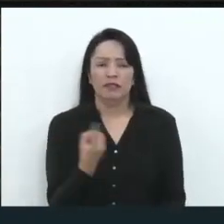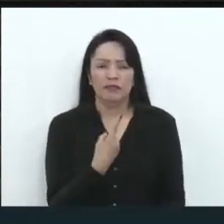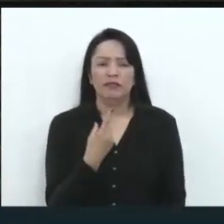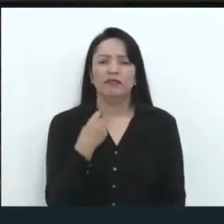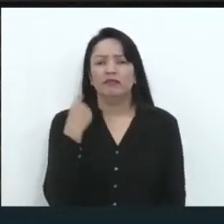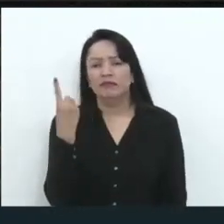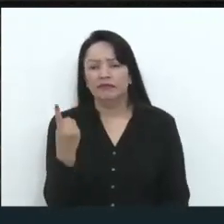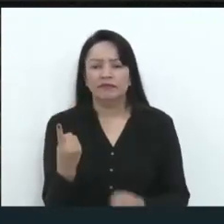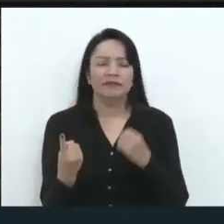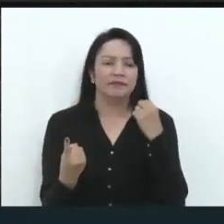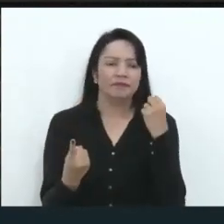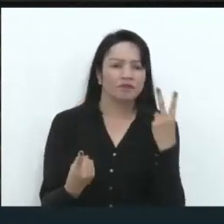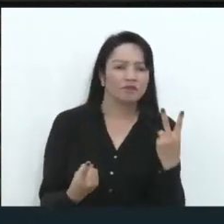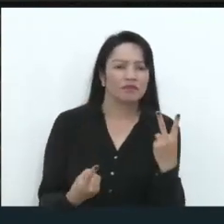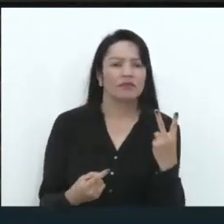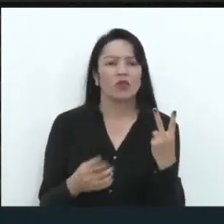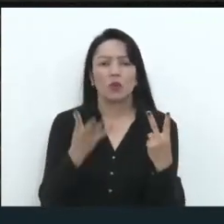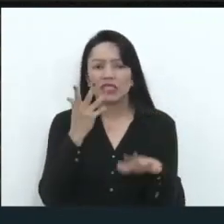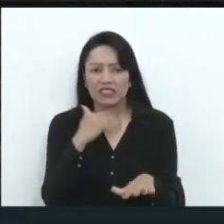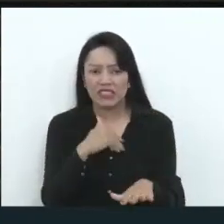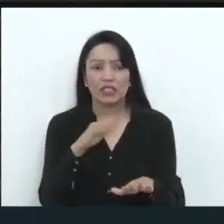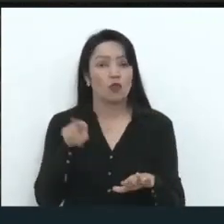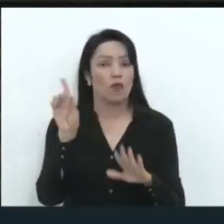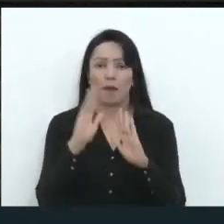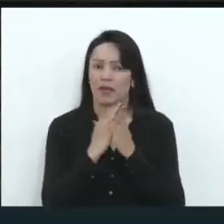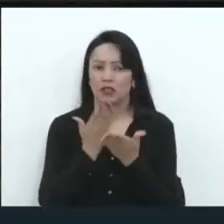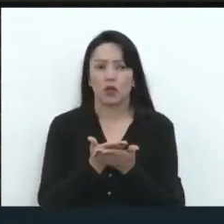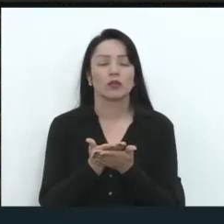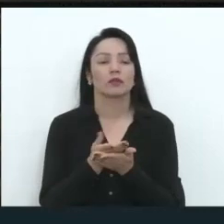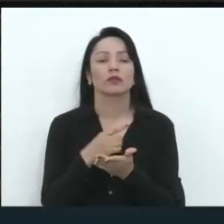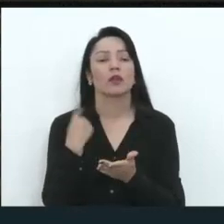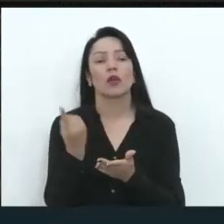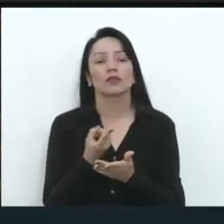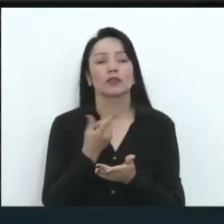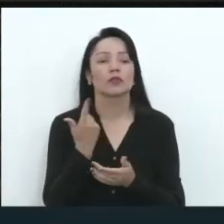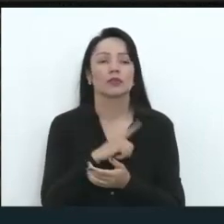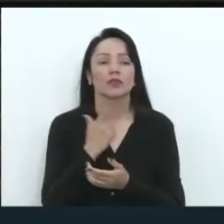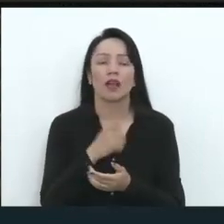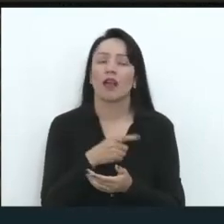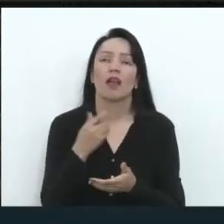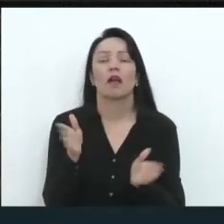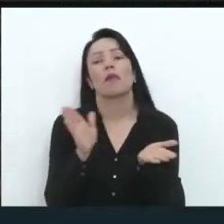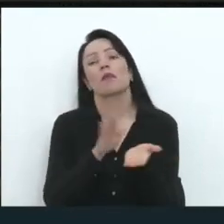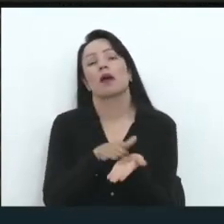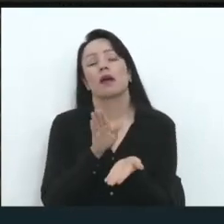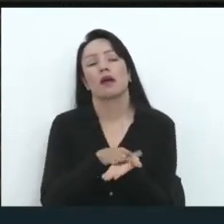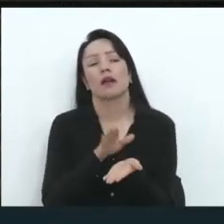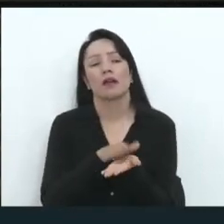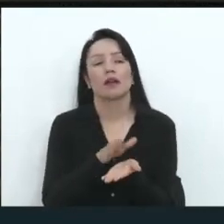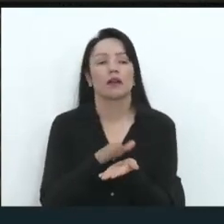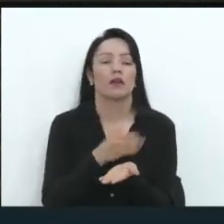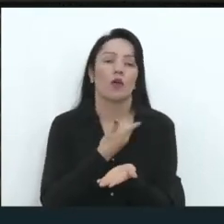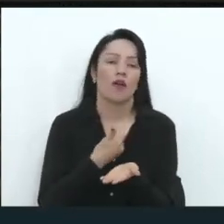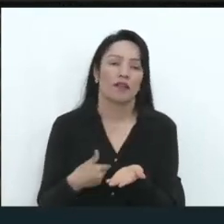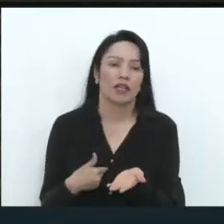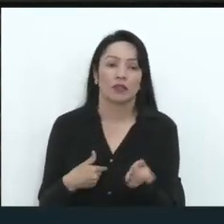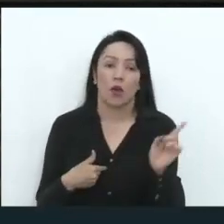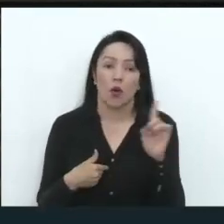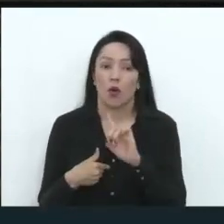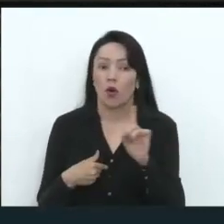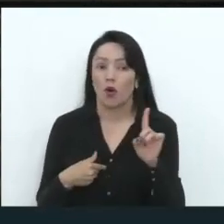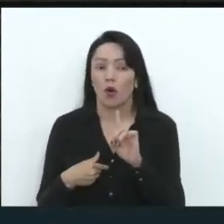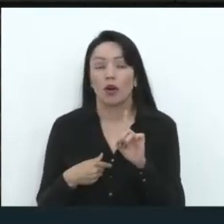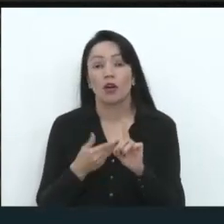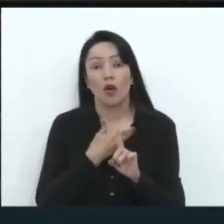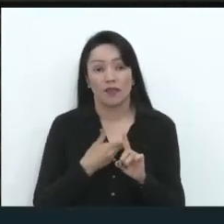duas crianças fora da sala de aula, nós não temos que bater palmas para governo nenhum. O governo que faz